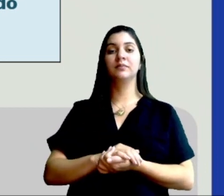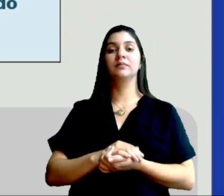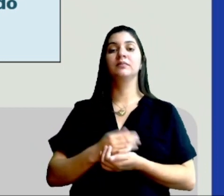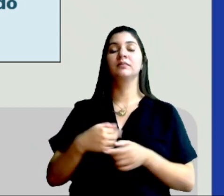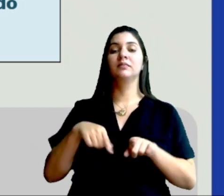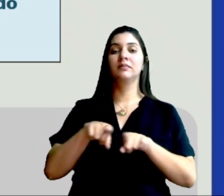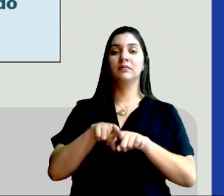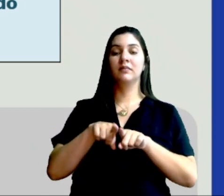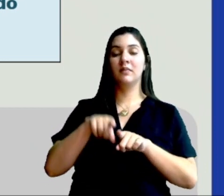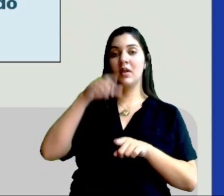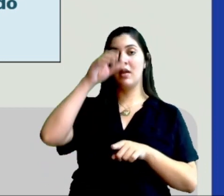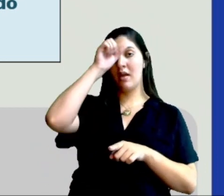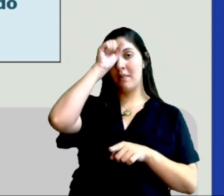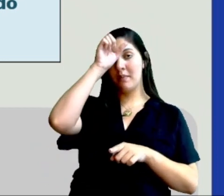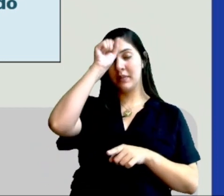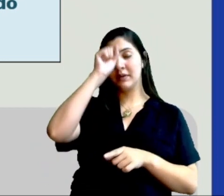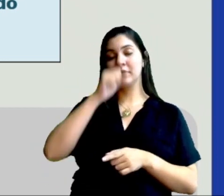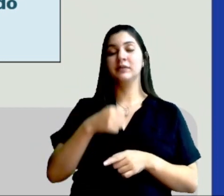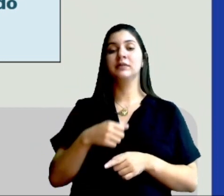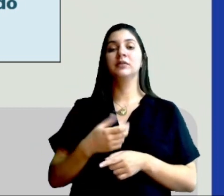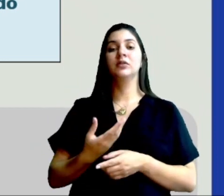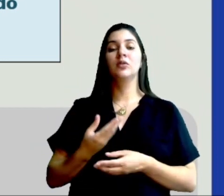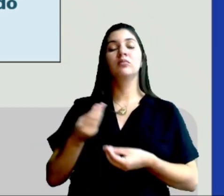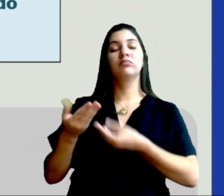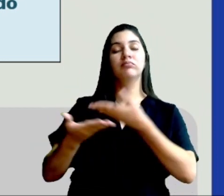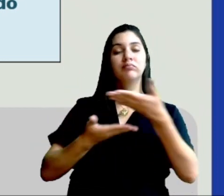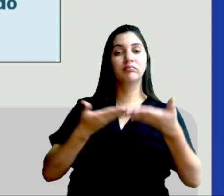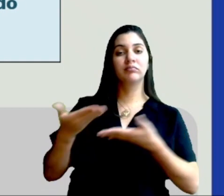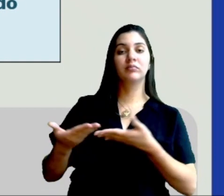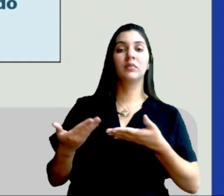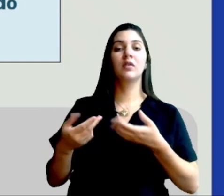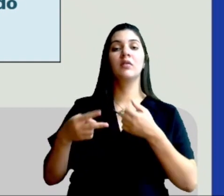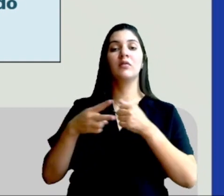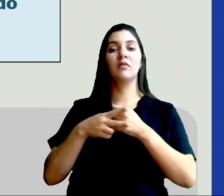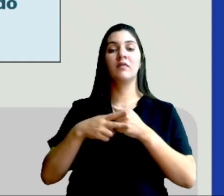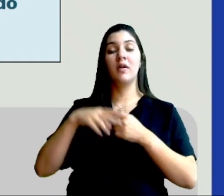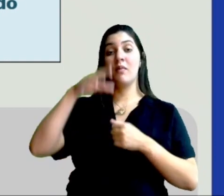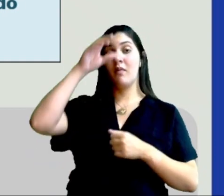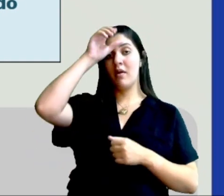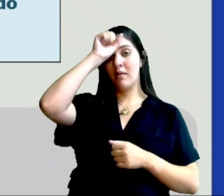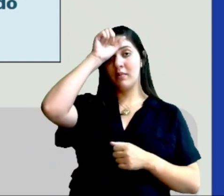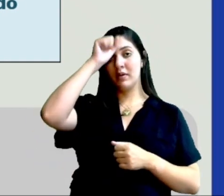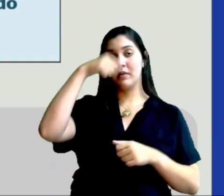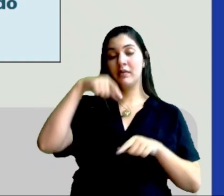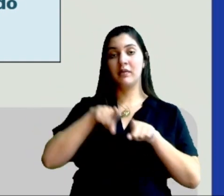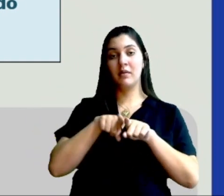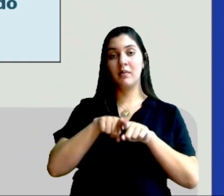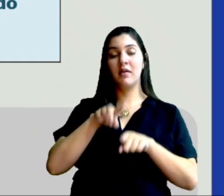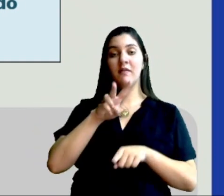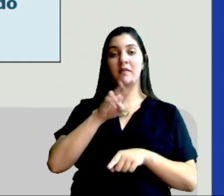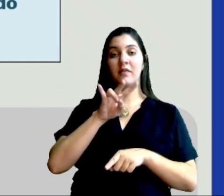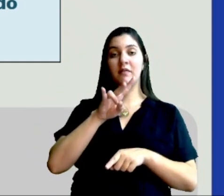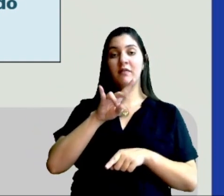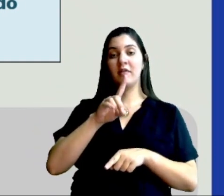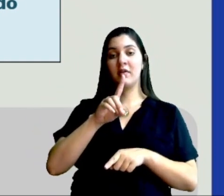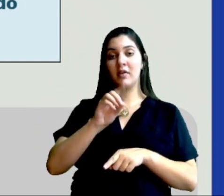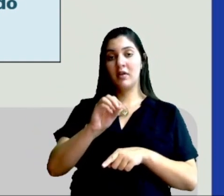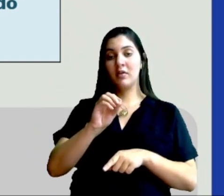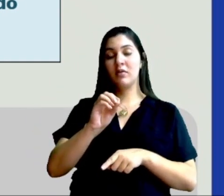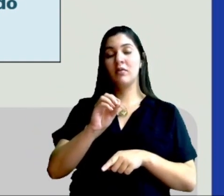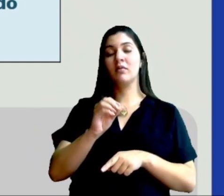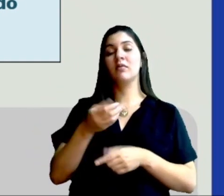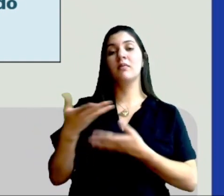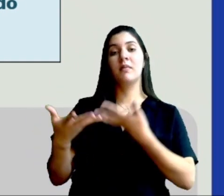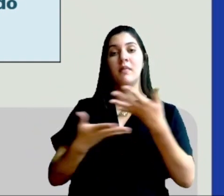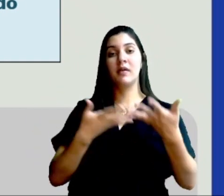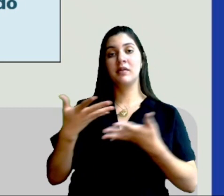falei, aprendido, que é o particípio do verbo aprender, e vivido, que é o